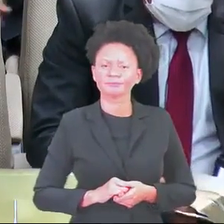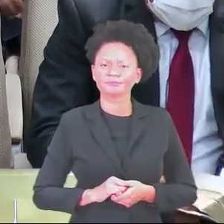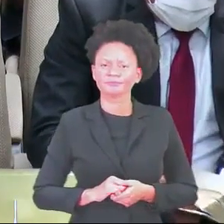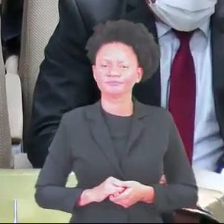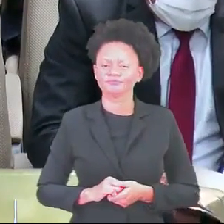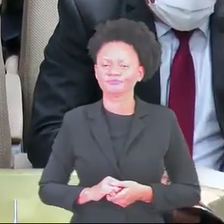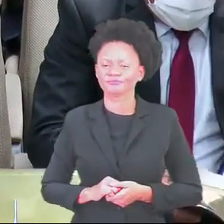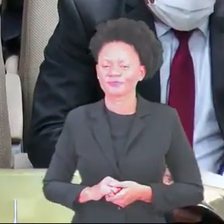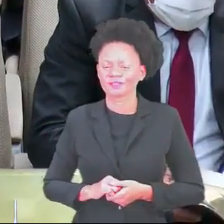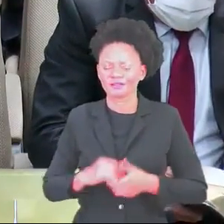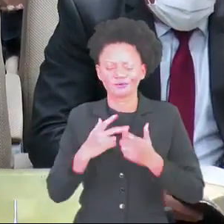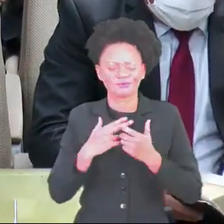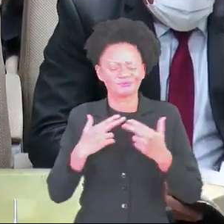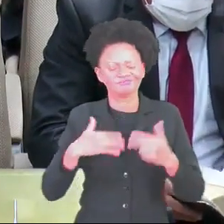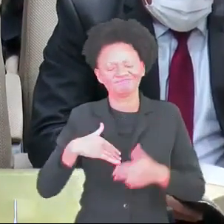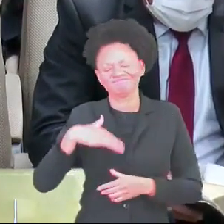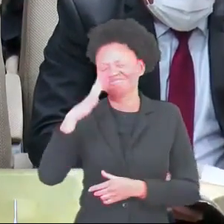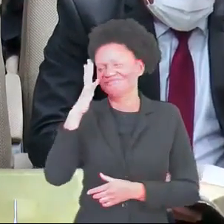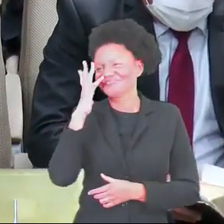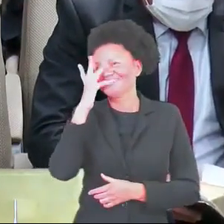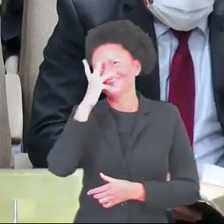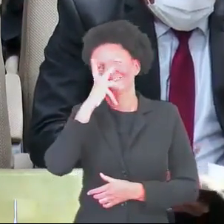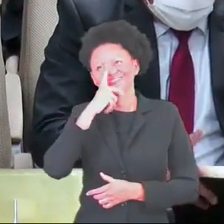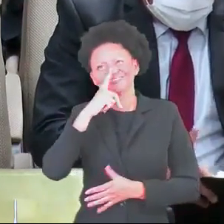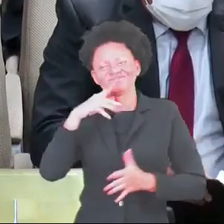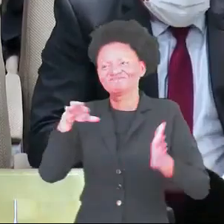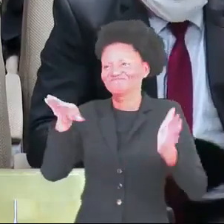A coisa mais linda, irmãos, é chegar no céu.